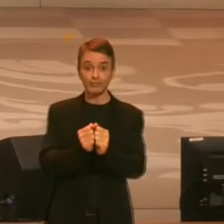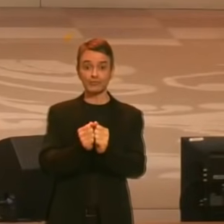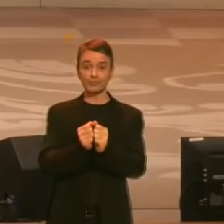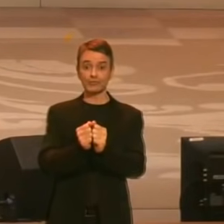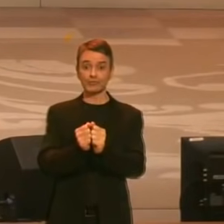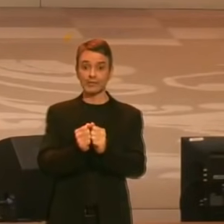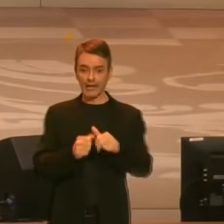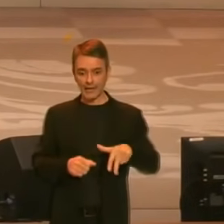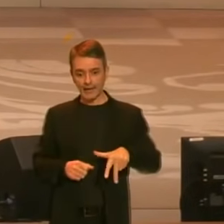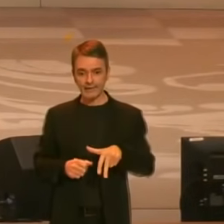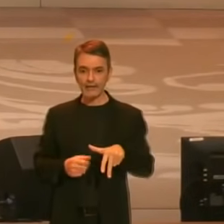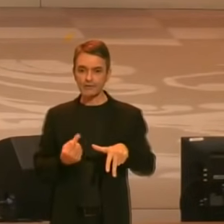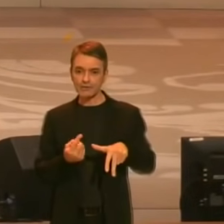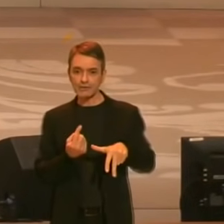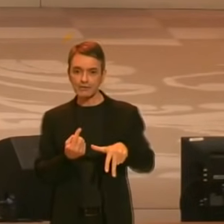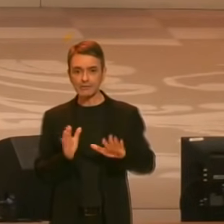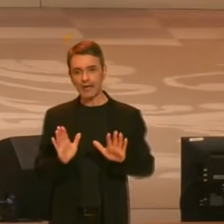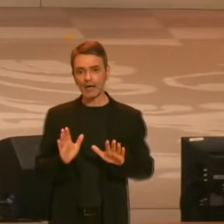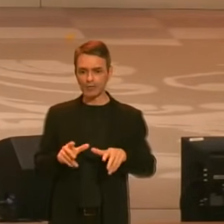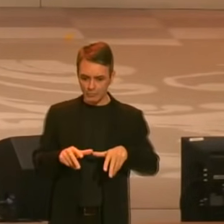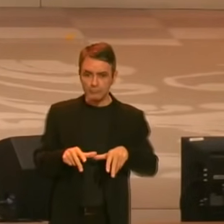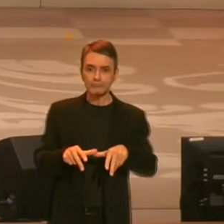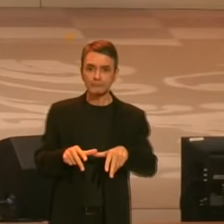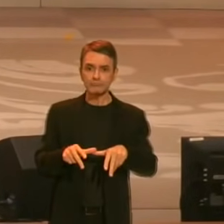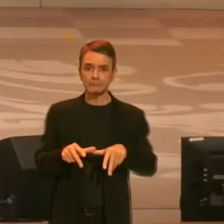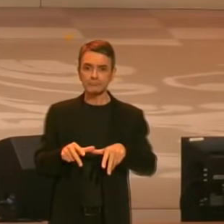sozinho? A gente tem que estar no time, tá?